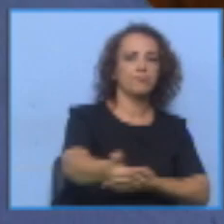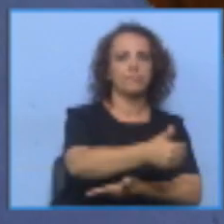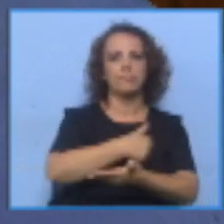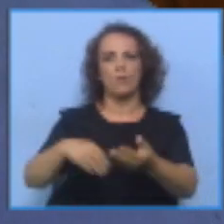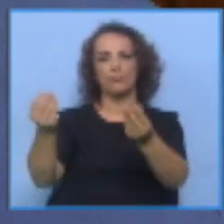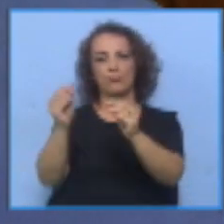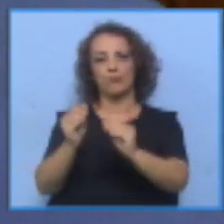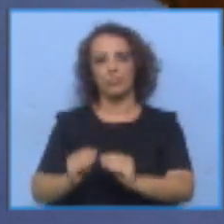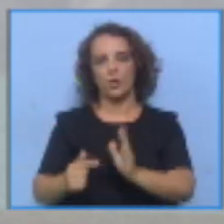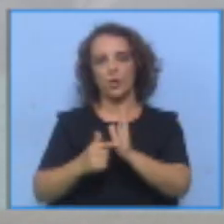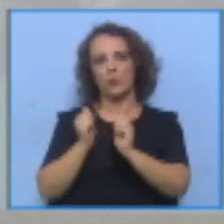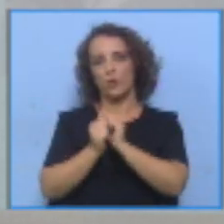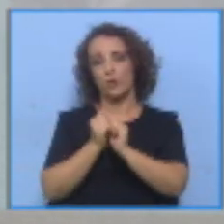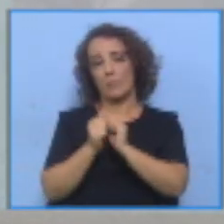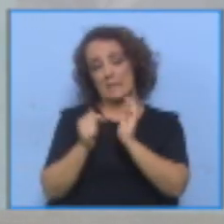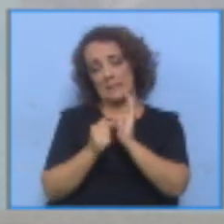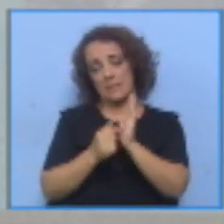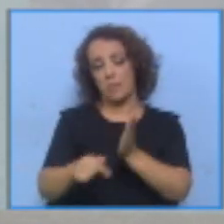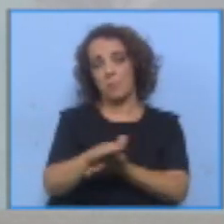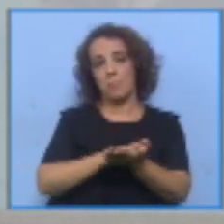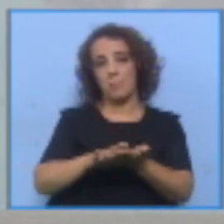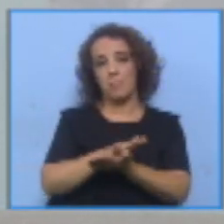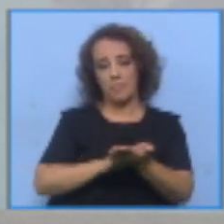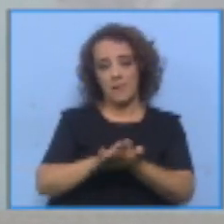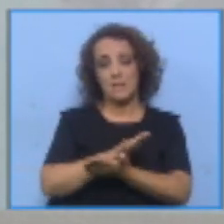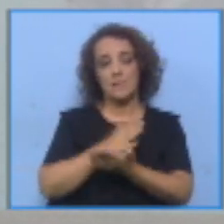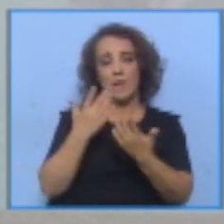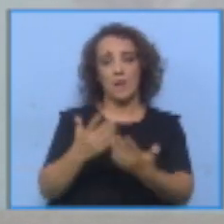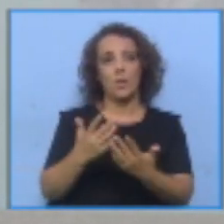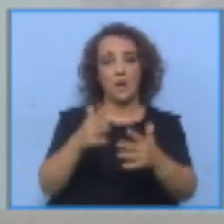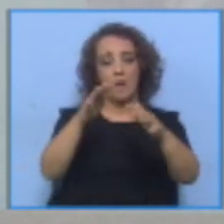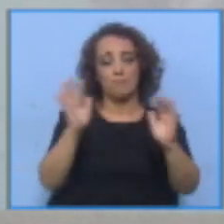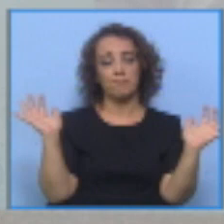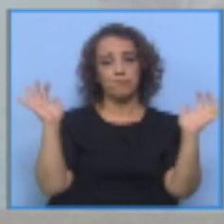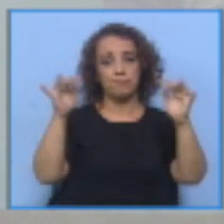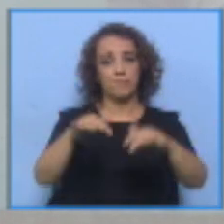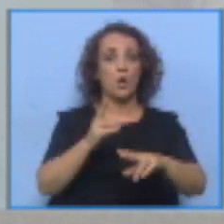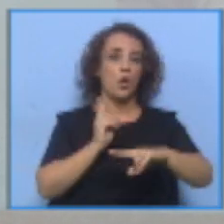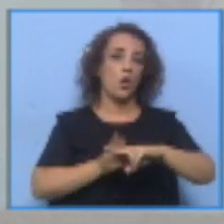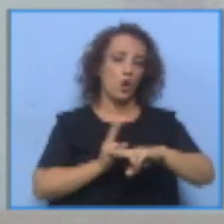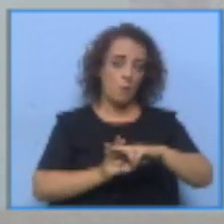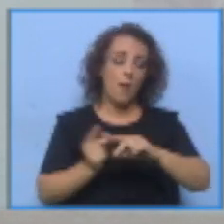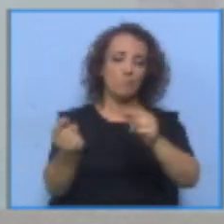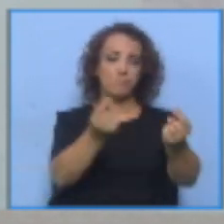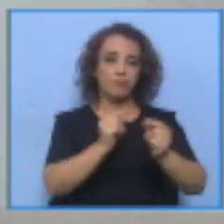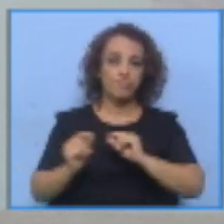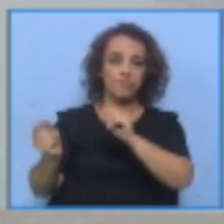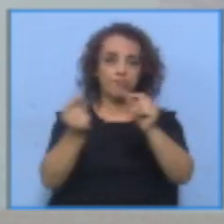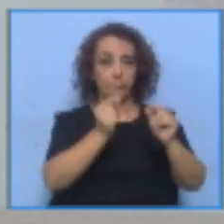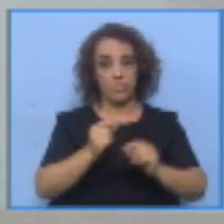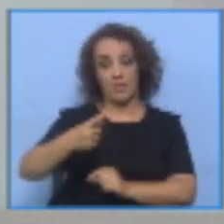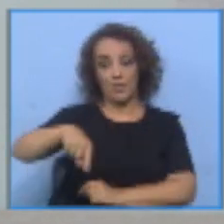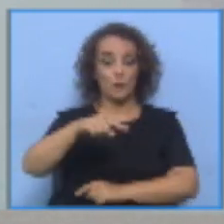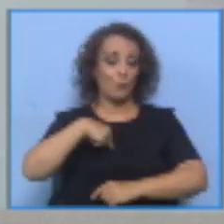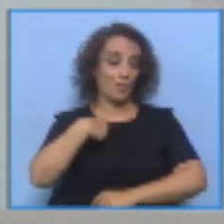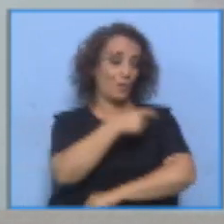e que é a base do trabalho que os padres sinodais estão a fazer na Assembleia agora em Roma. Eles que também representam estes povos,